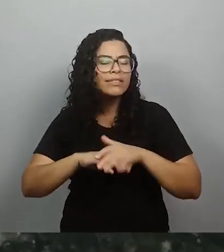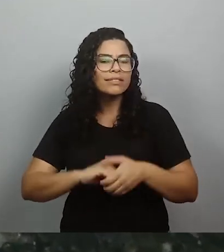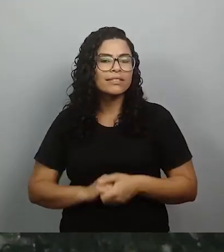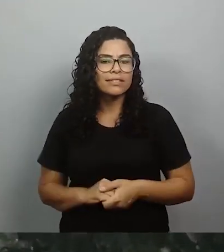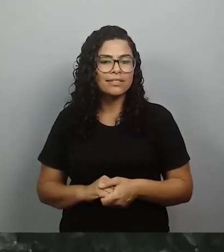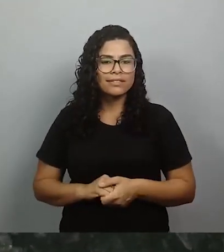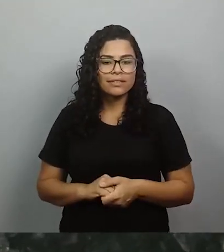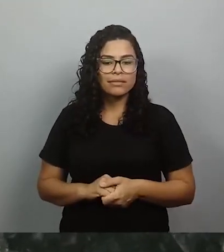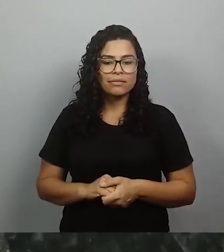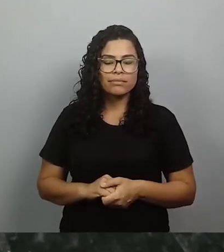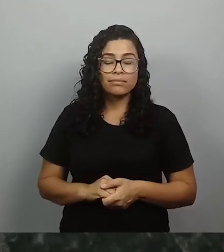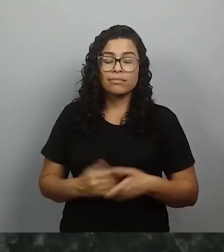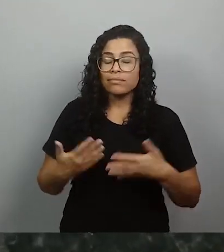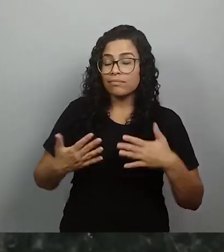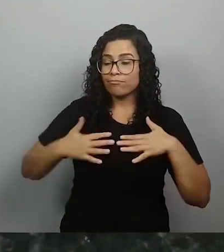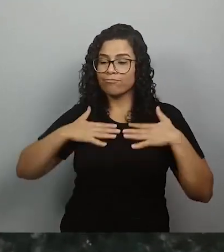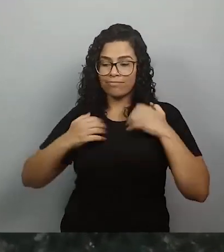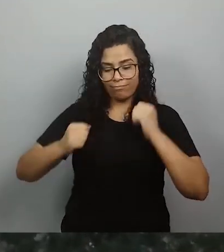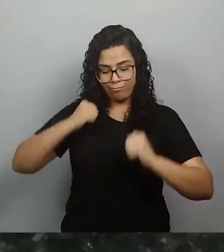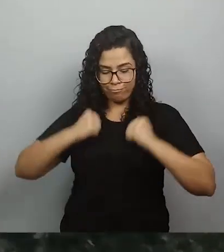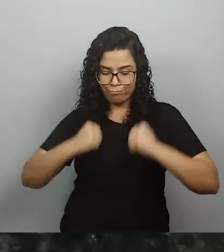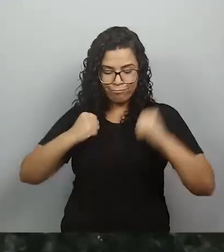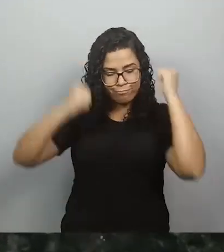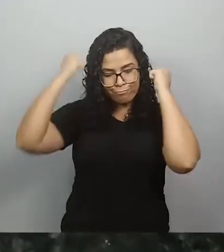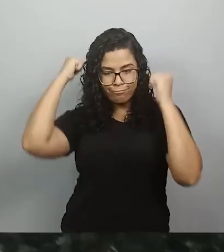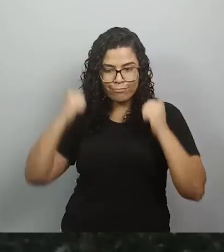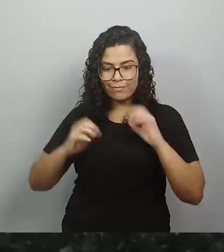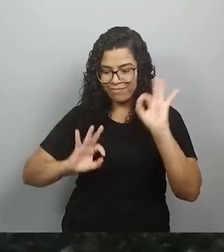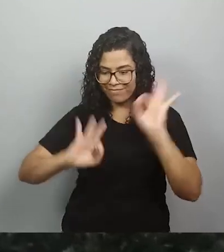Ia tomar um banho, ia se arrumar.